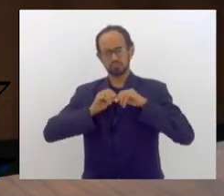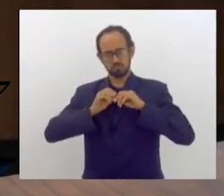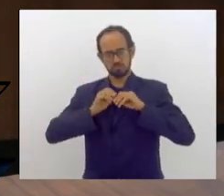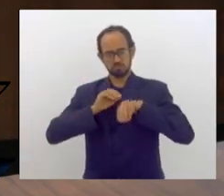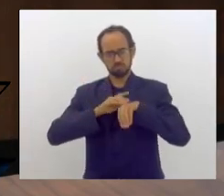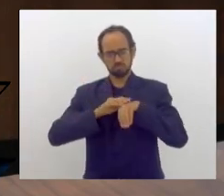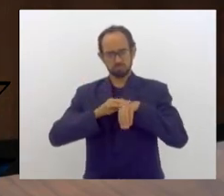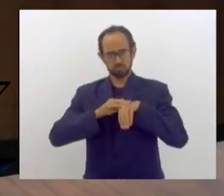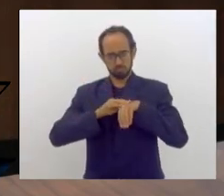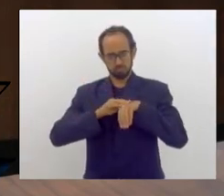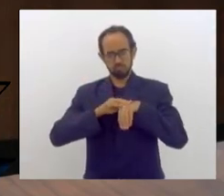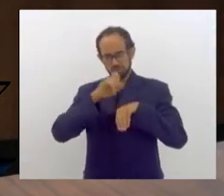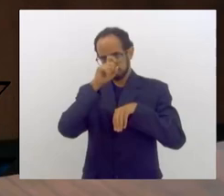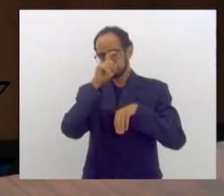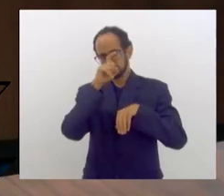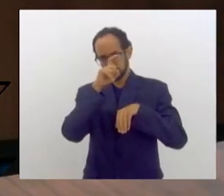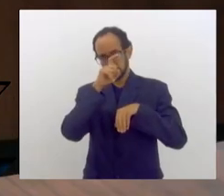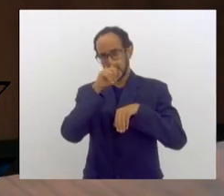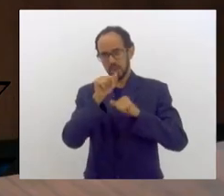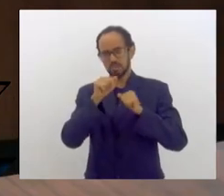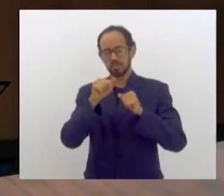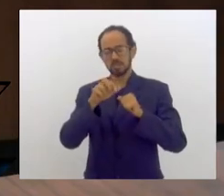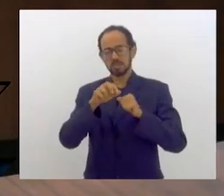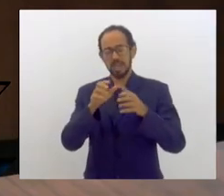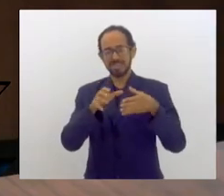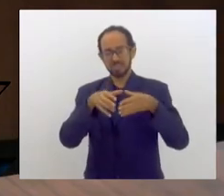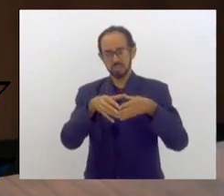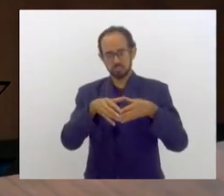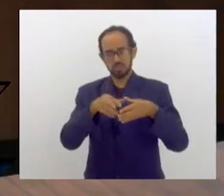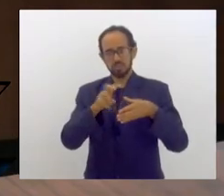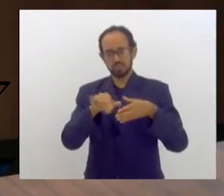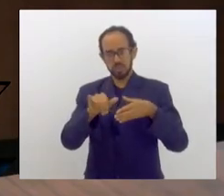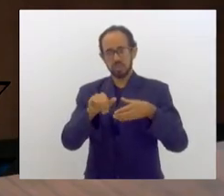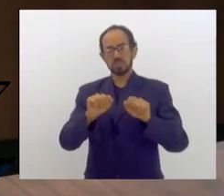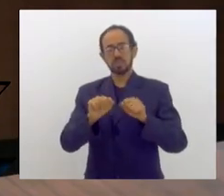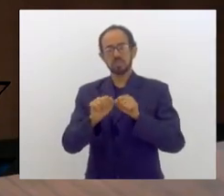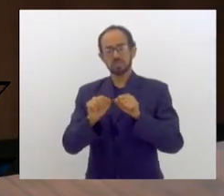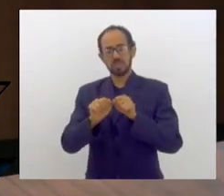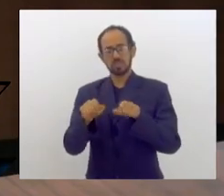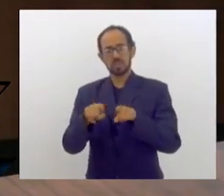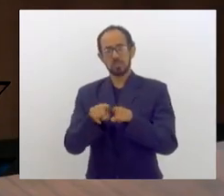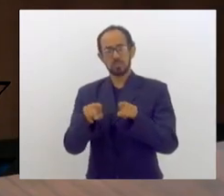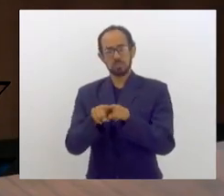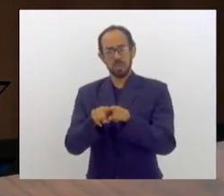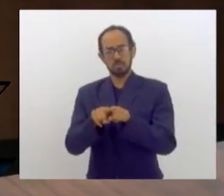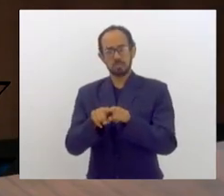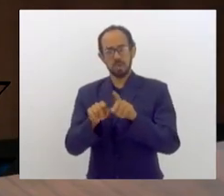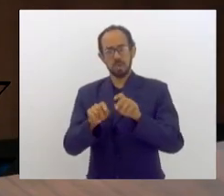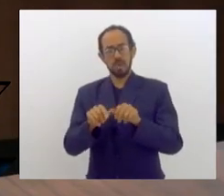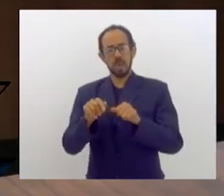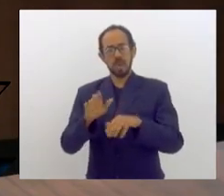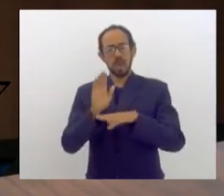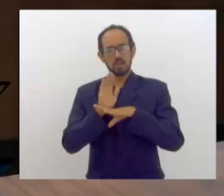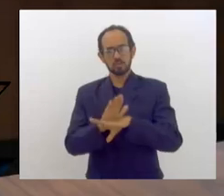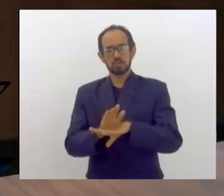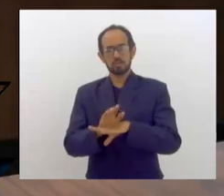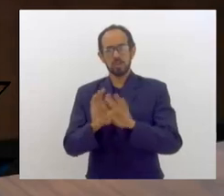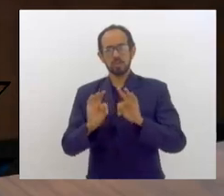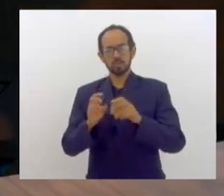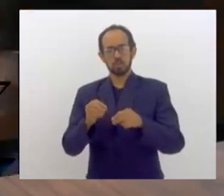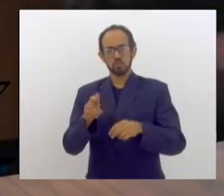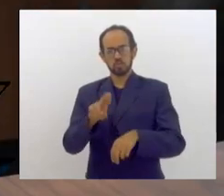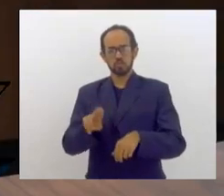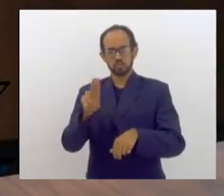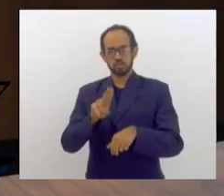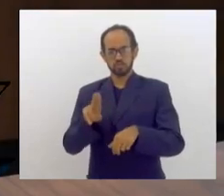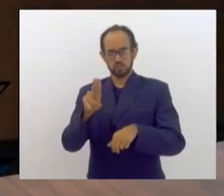dar efetividade também àqueles e aquelas que usam os hospitais públicos. Porque, afinal de contas,